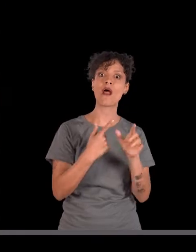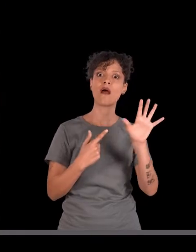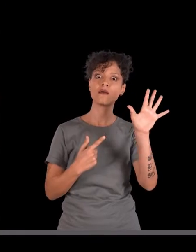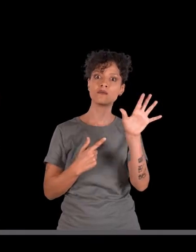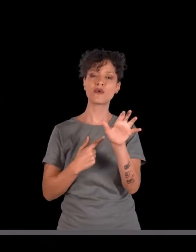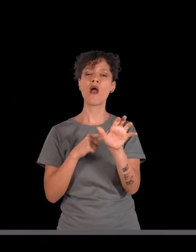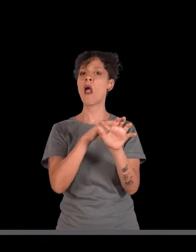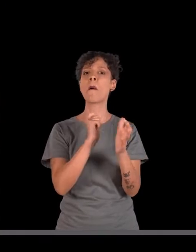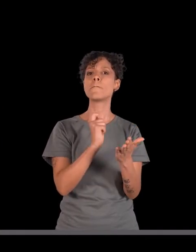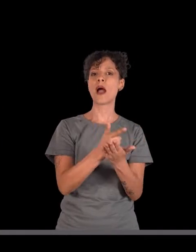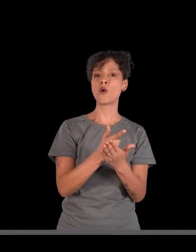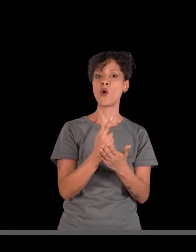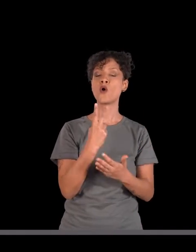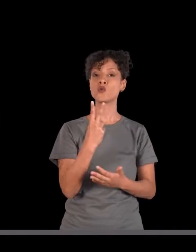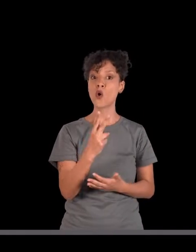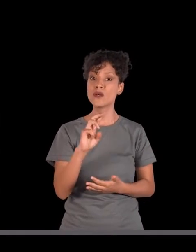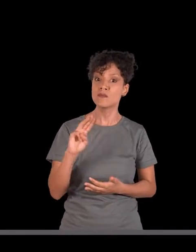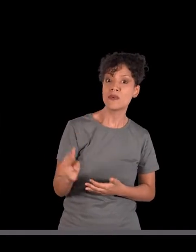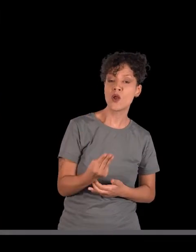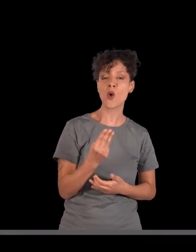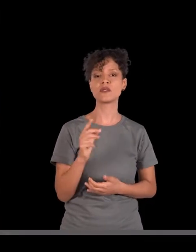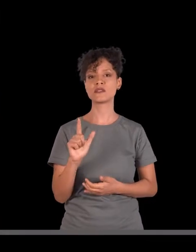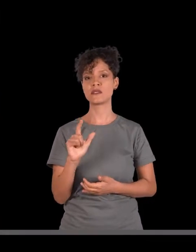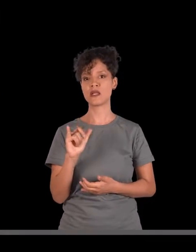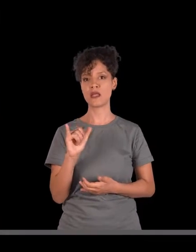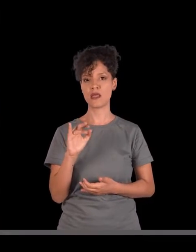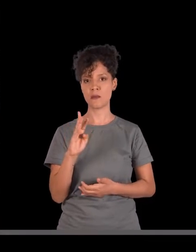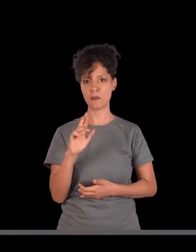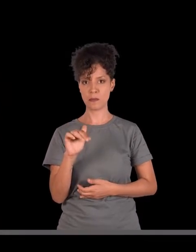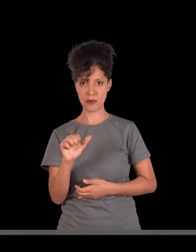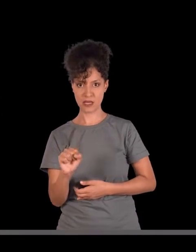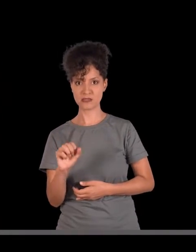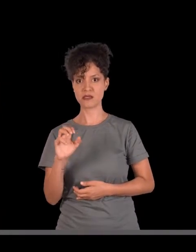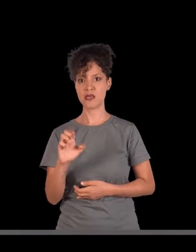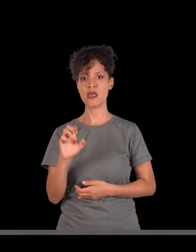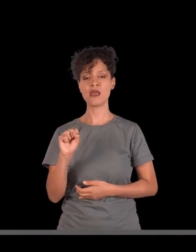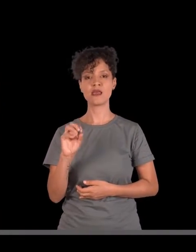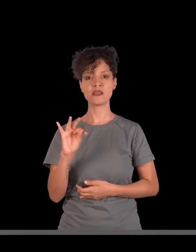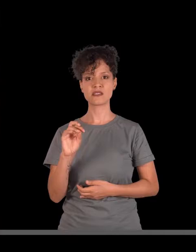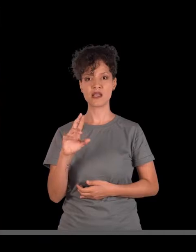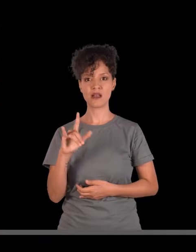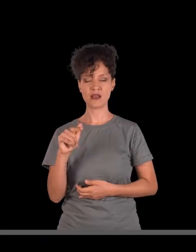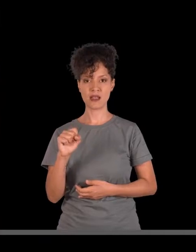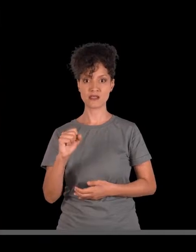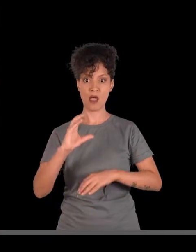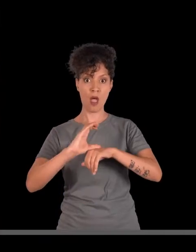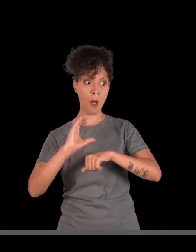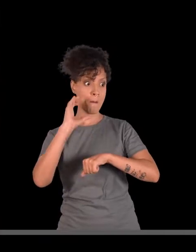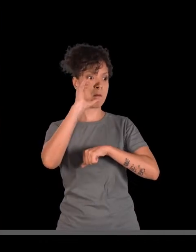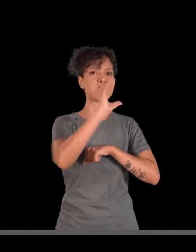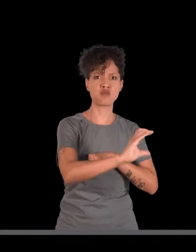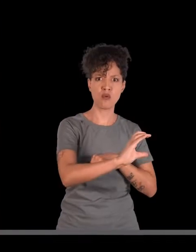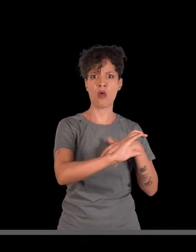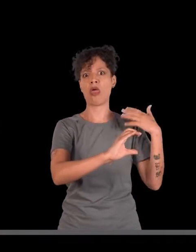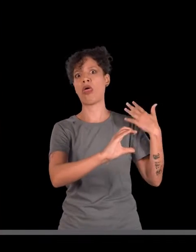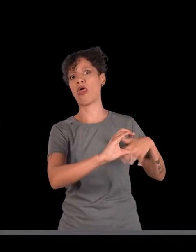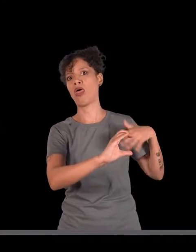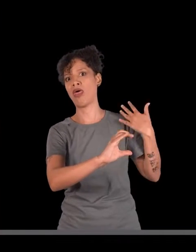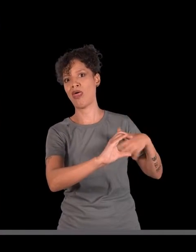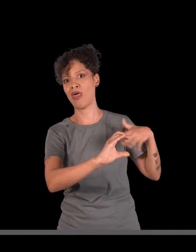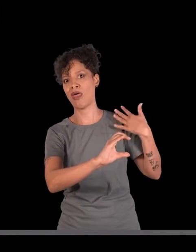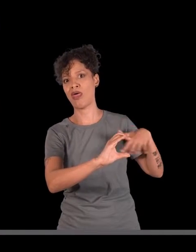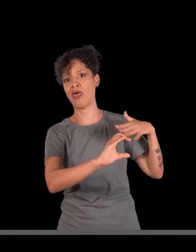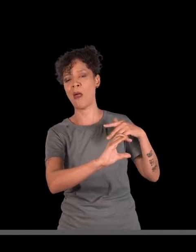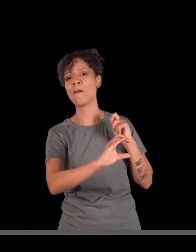por 2 milhões de libras esterlinas, certo? 2 milhões de libras esterlinas, é muito